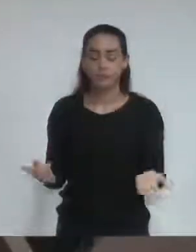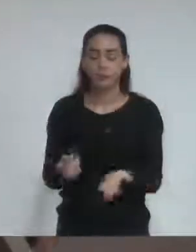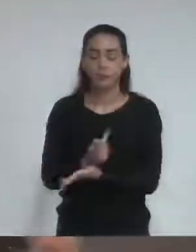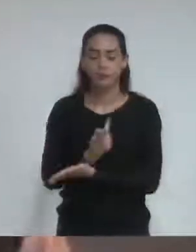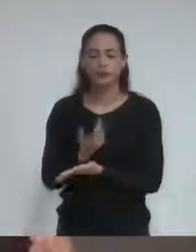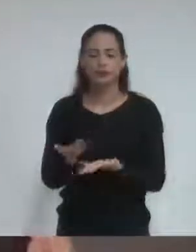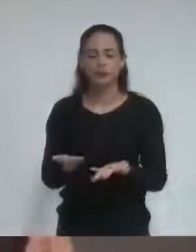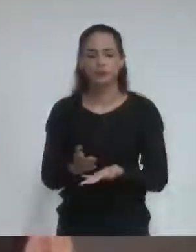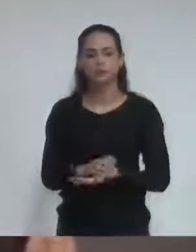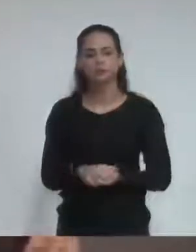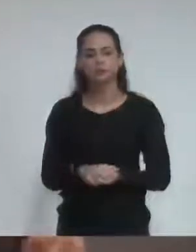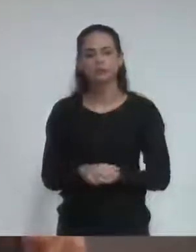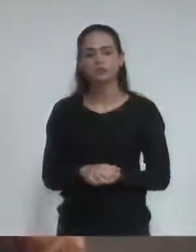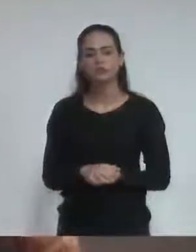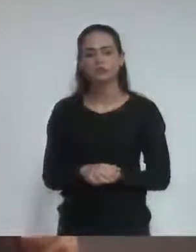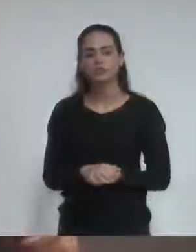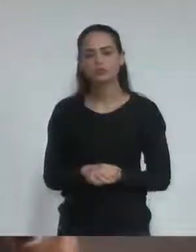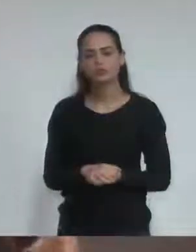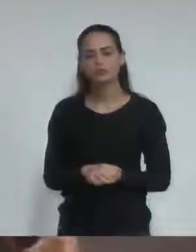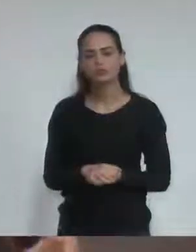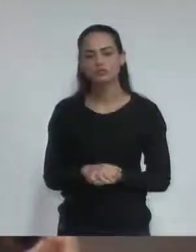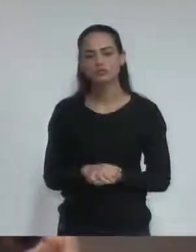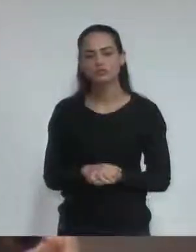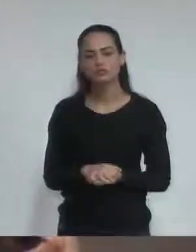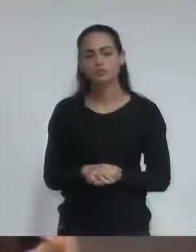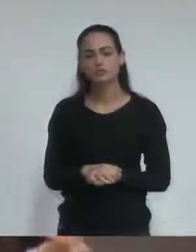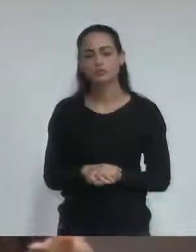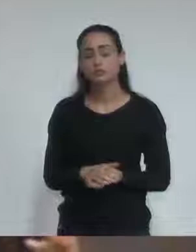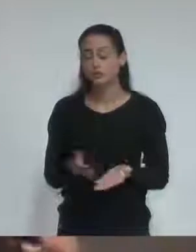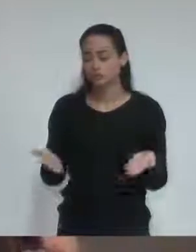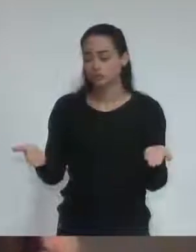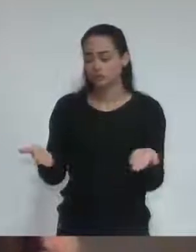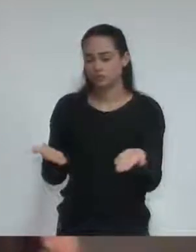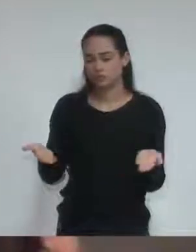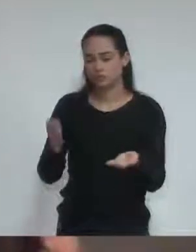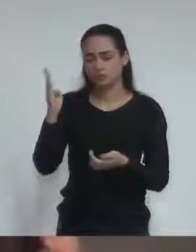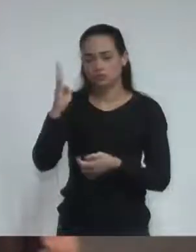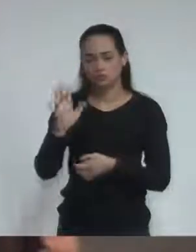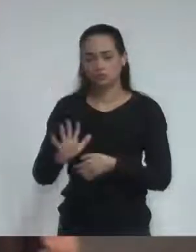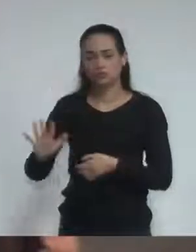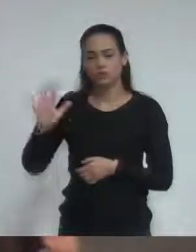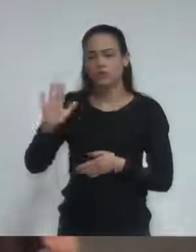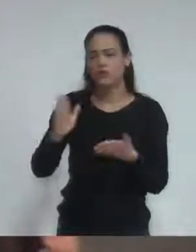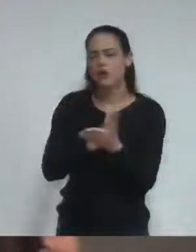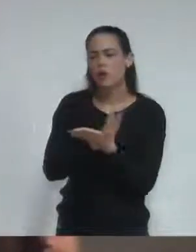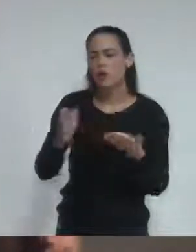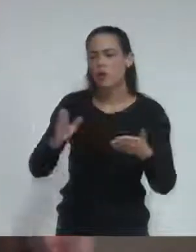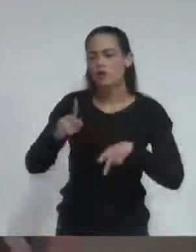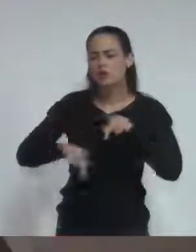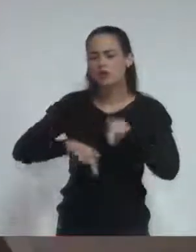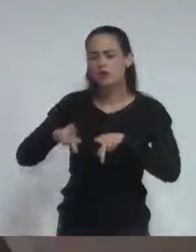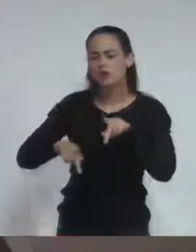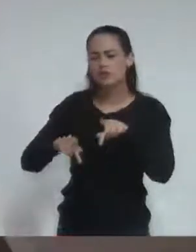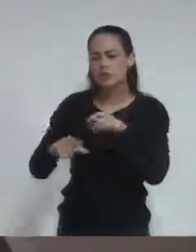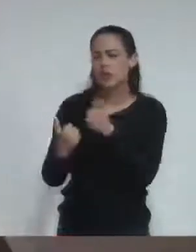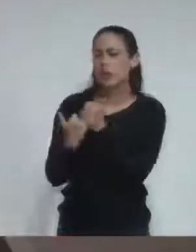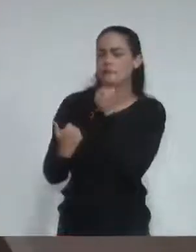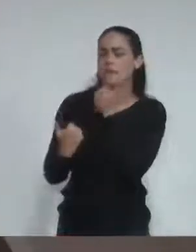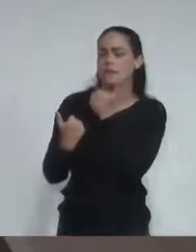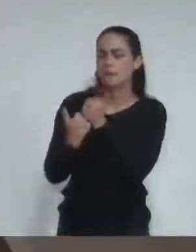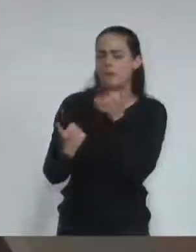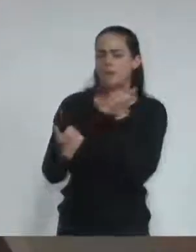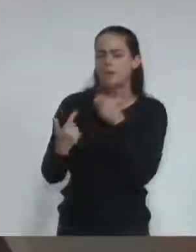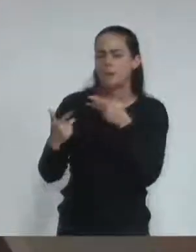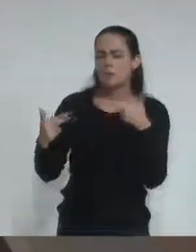gente vê pessoas entusiasmadas com alguma pessoa que prega ideias radicais, extremistas, seja de direita ou